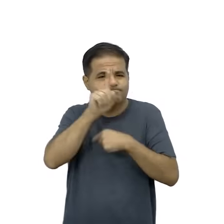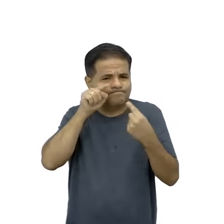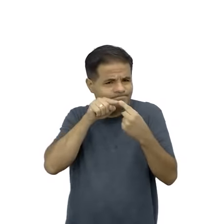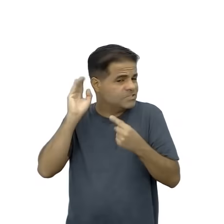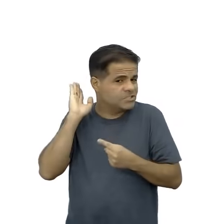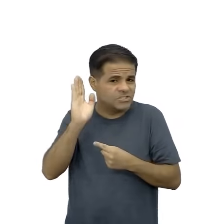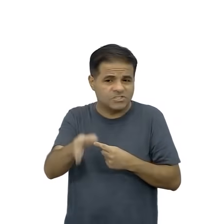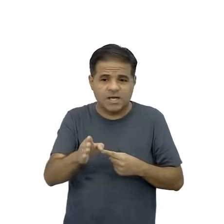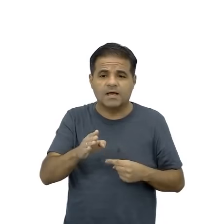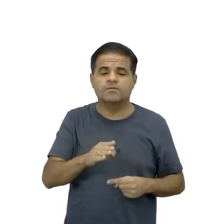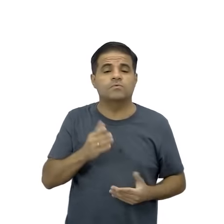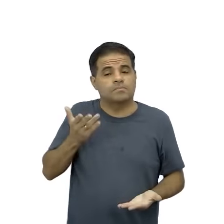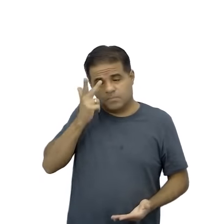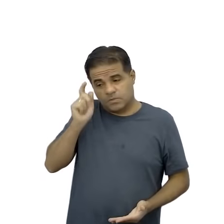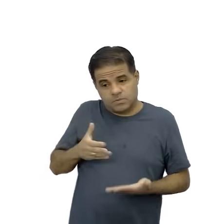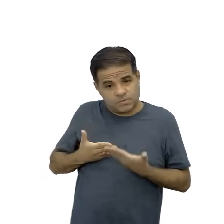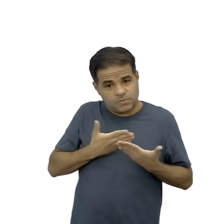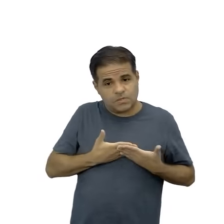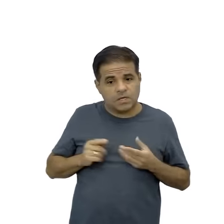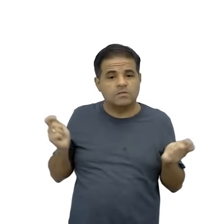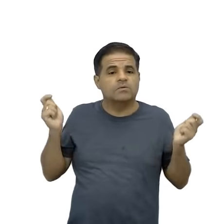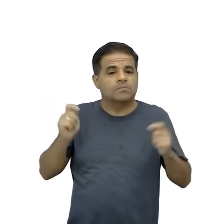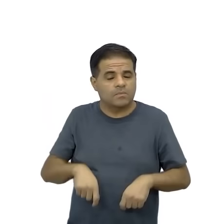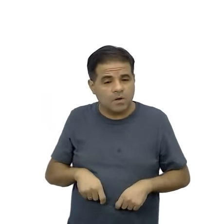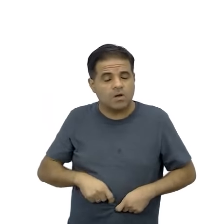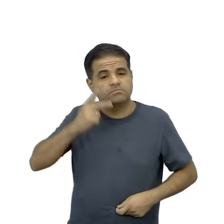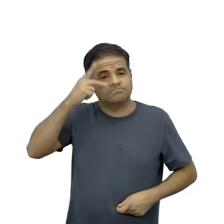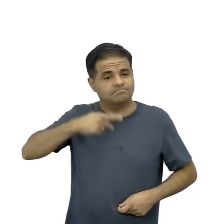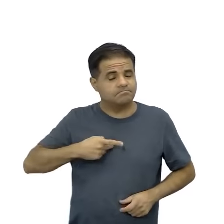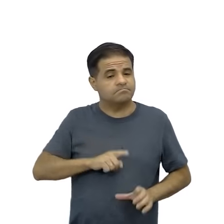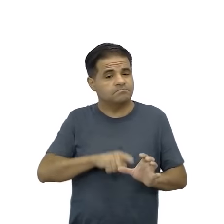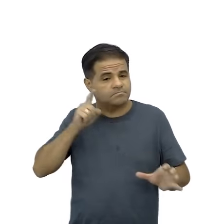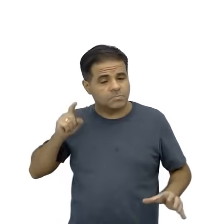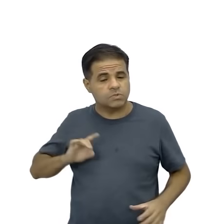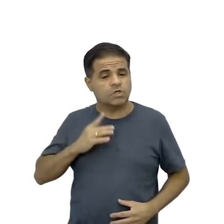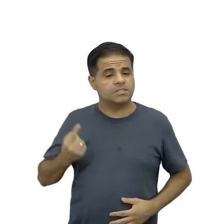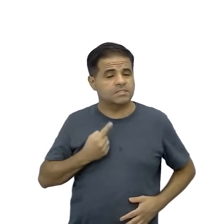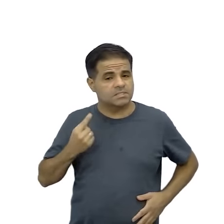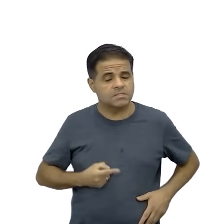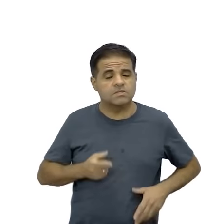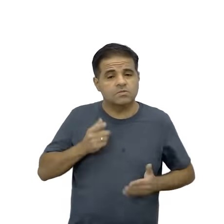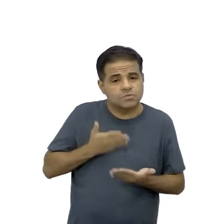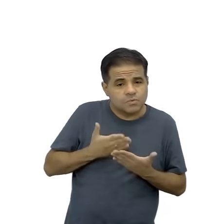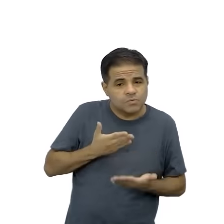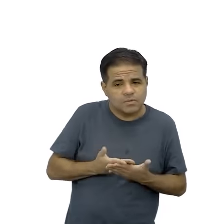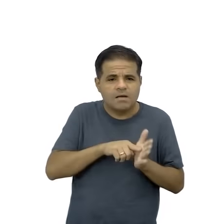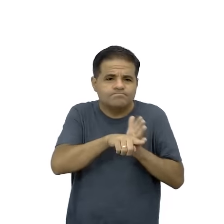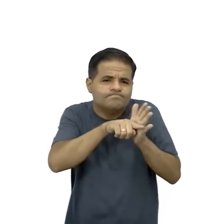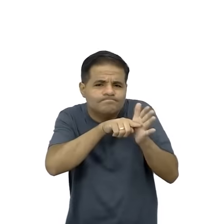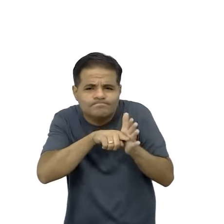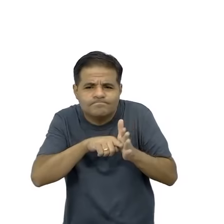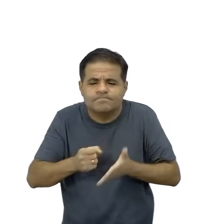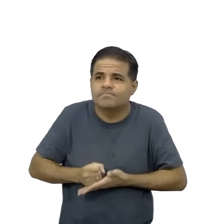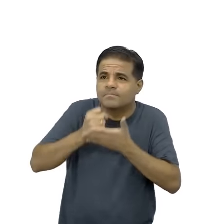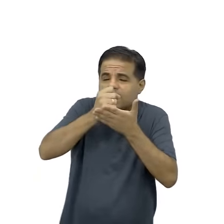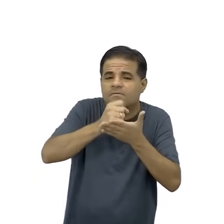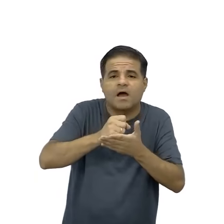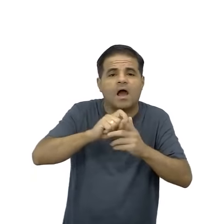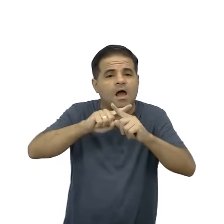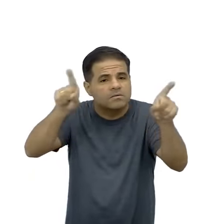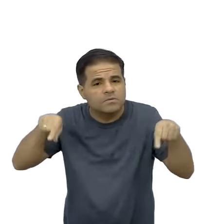objetivas, onde o estudante também pode autonomamente, né, sozinho, estudar ali também e levar para a